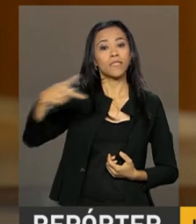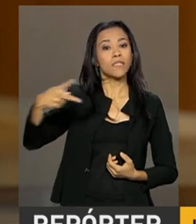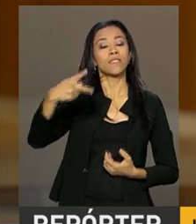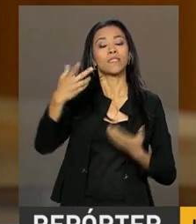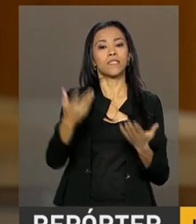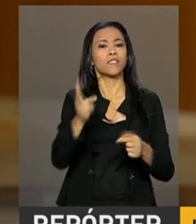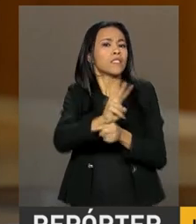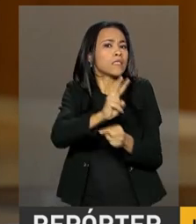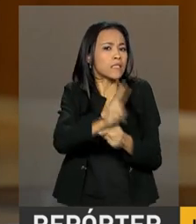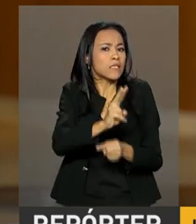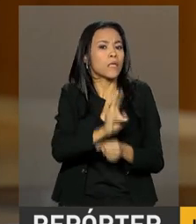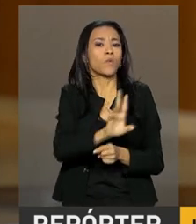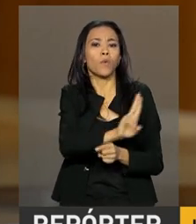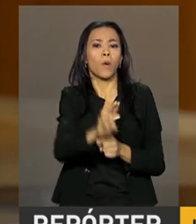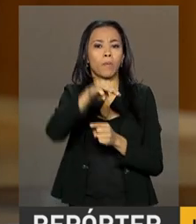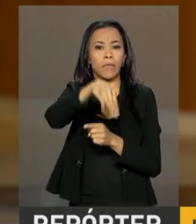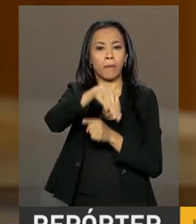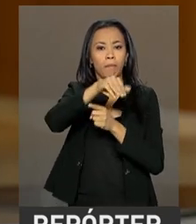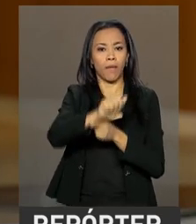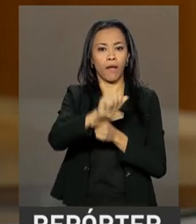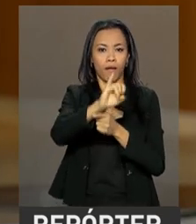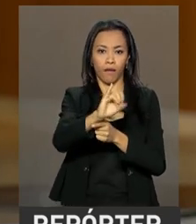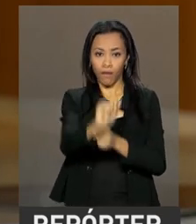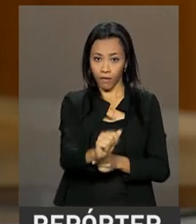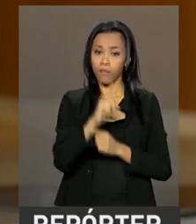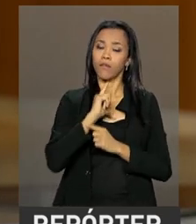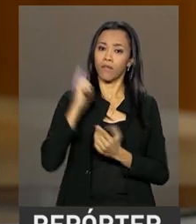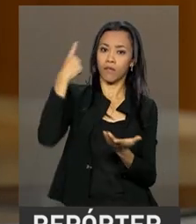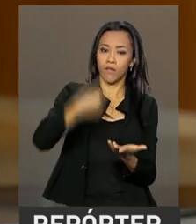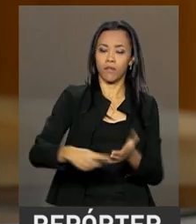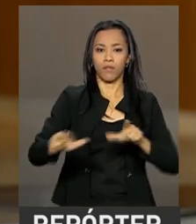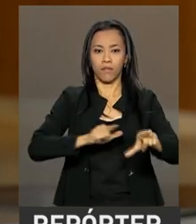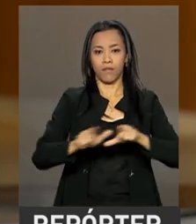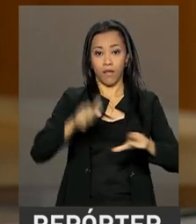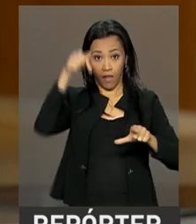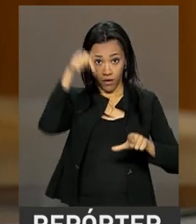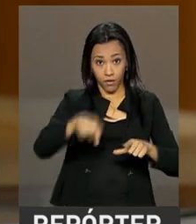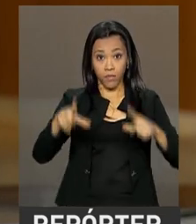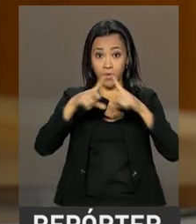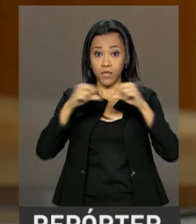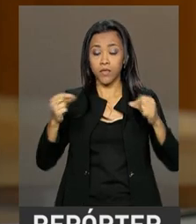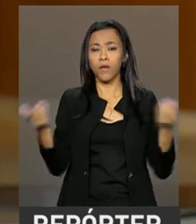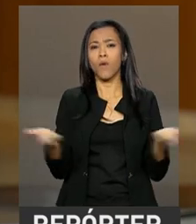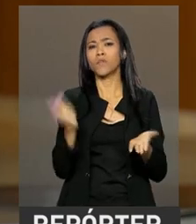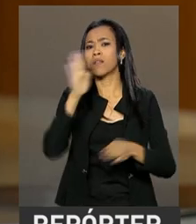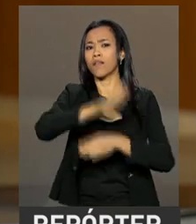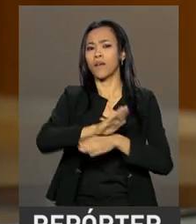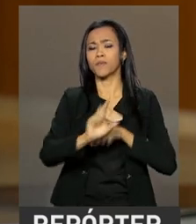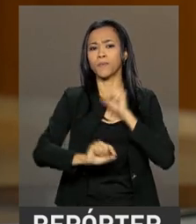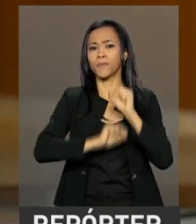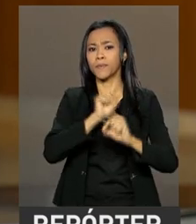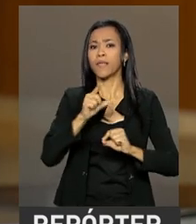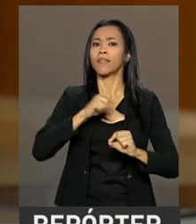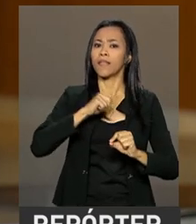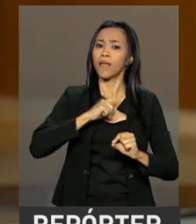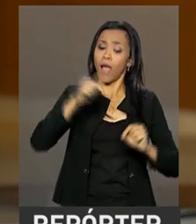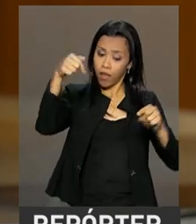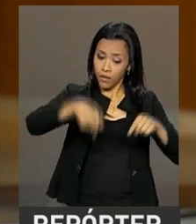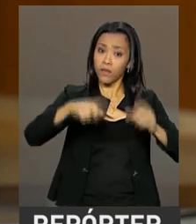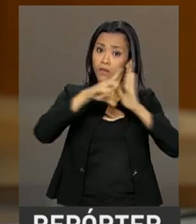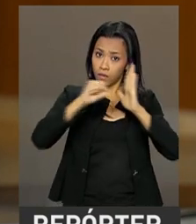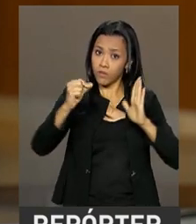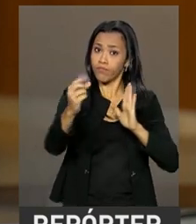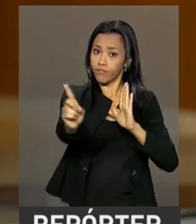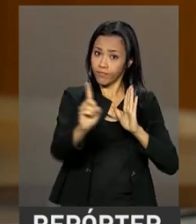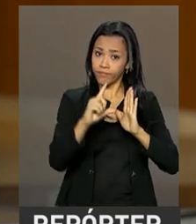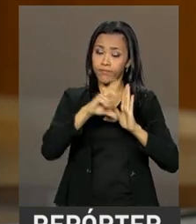República em exercício, Rodrigo Maia, ele cumpre agenda nesta quarta-feira aqui em Brasília e hoje à tarde ele despacha aqui do Palácio